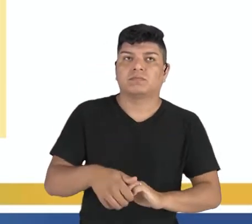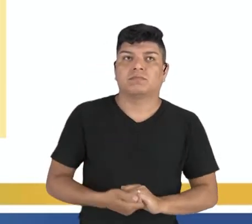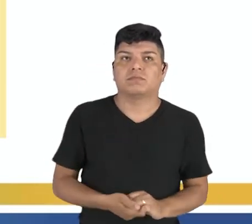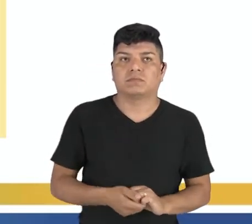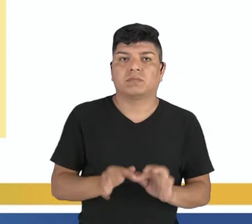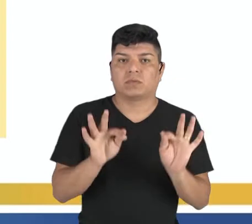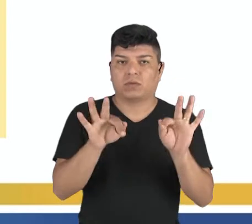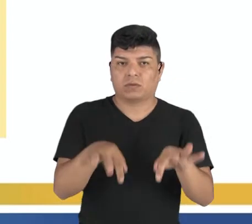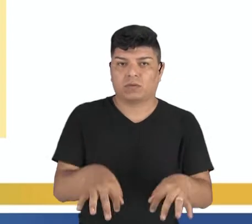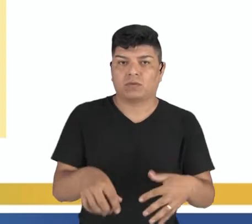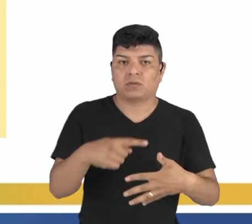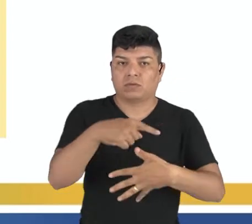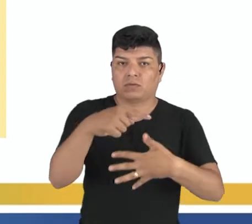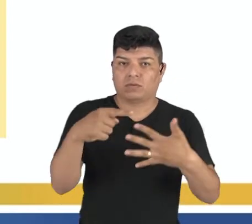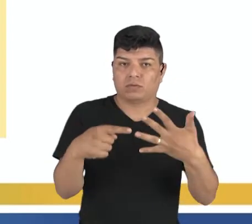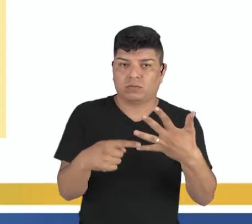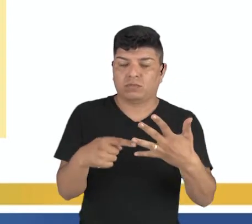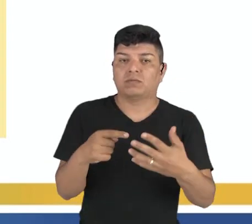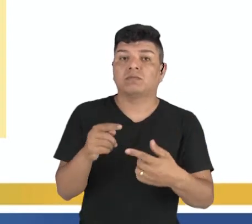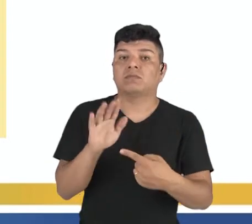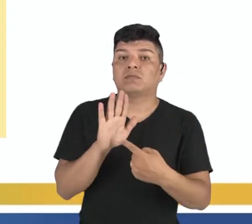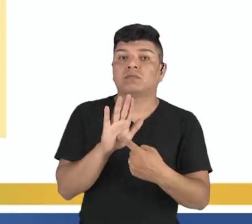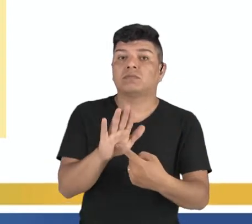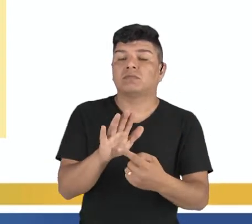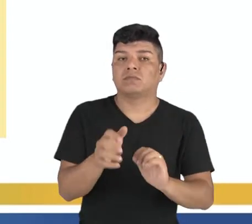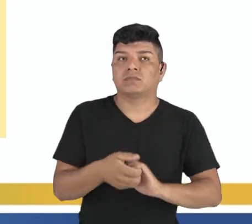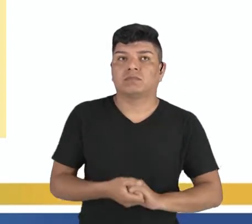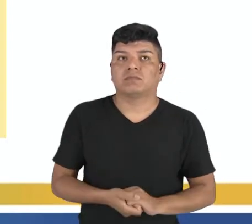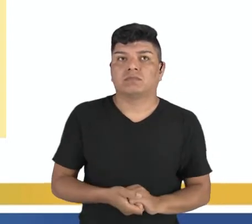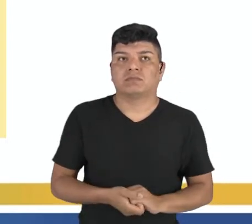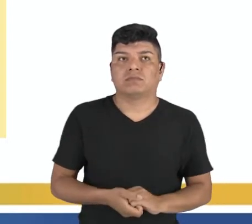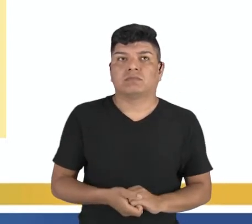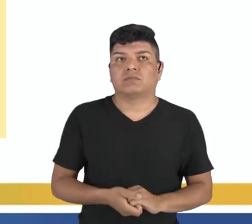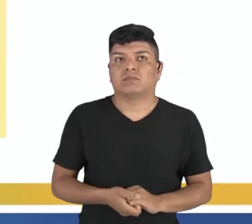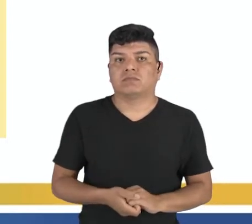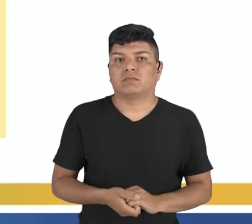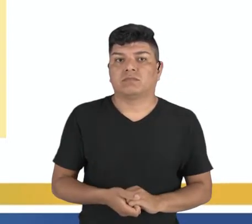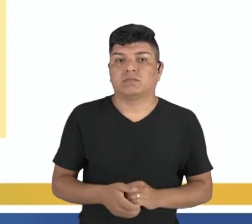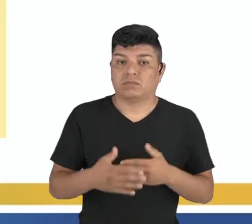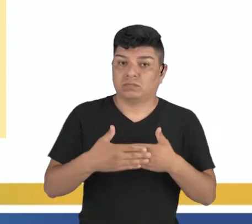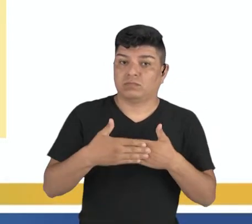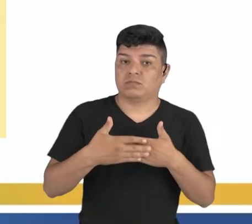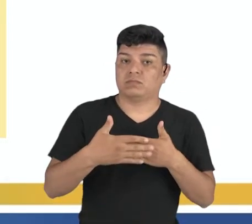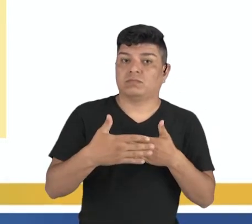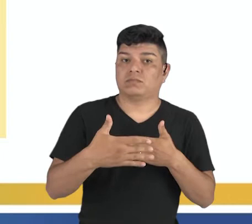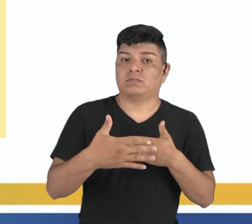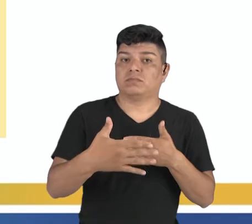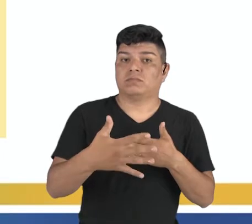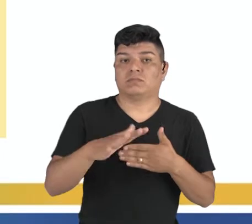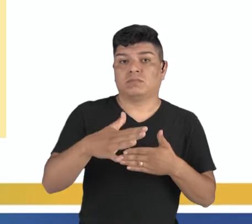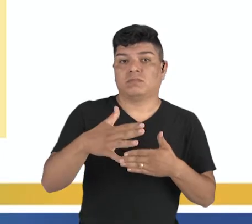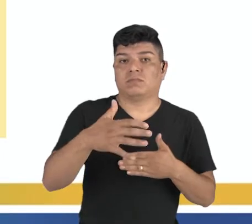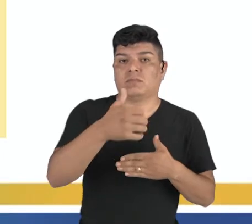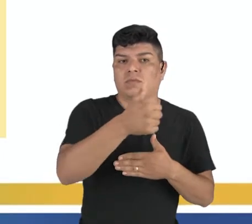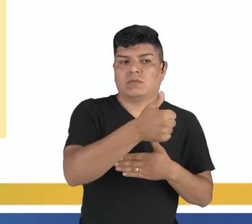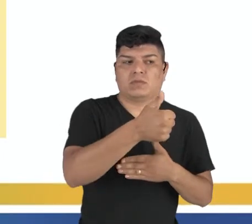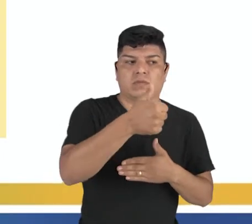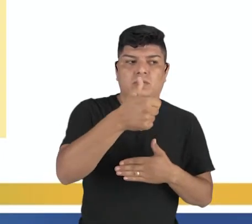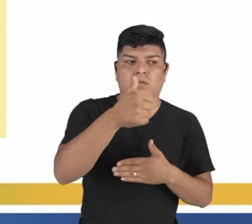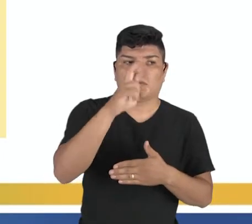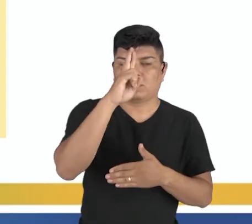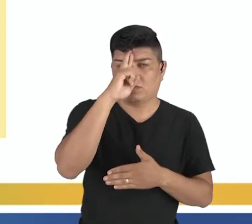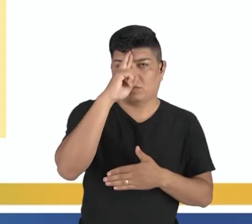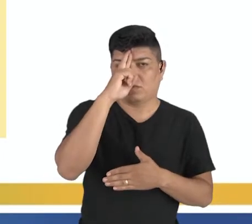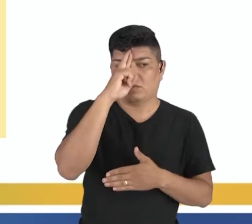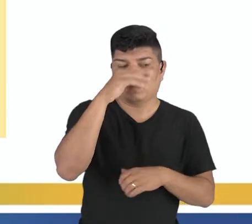E o último dos 5 que diz que iria indicar aqui, o dia universal se iniciaria à meia-noite em Greenwich